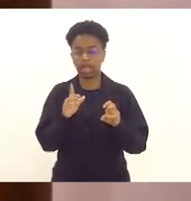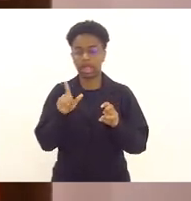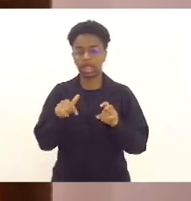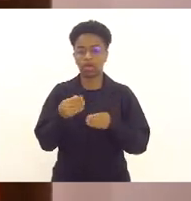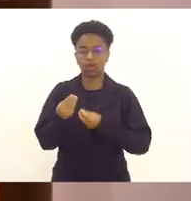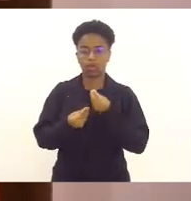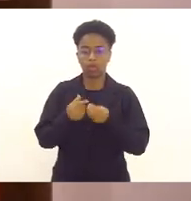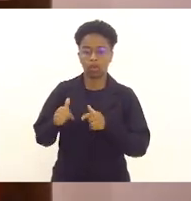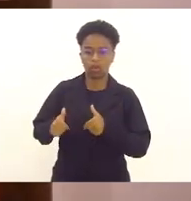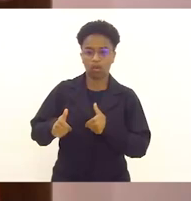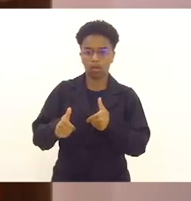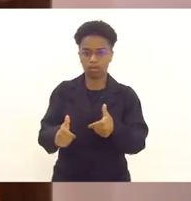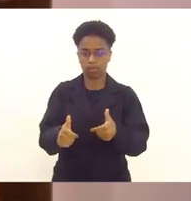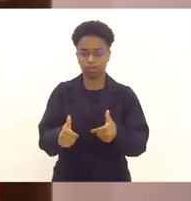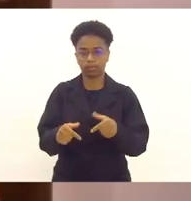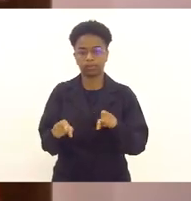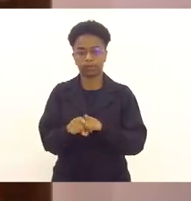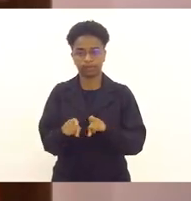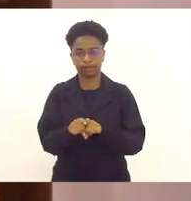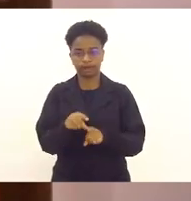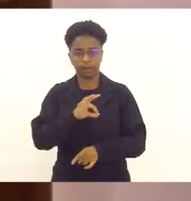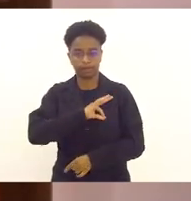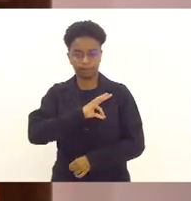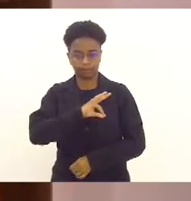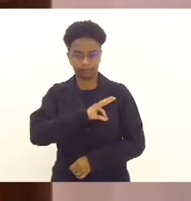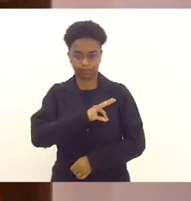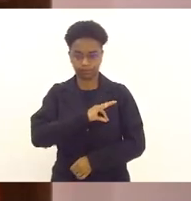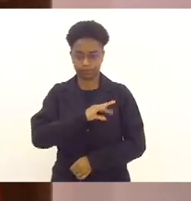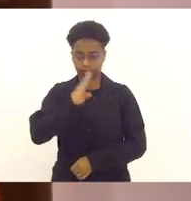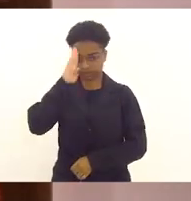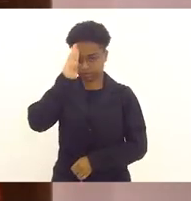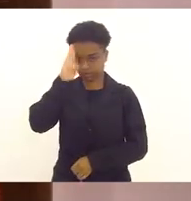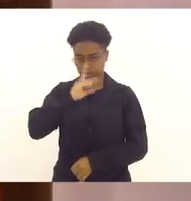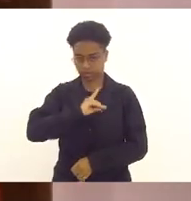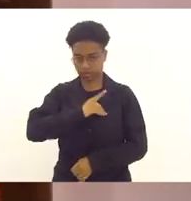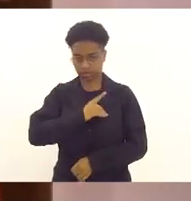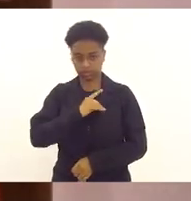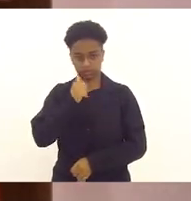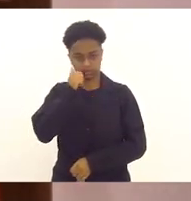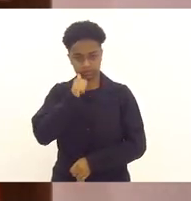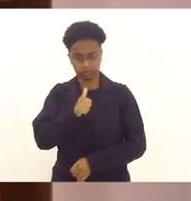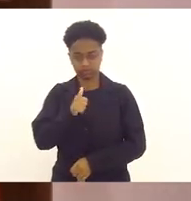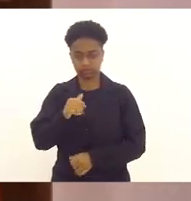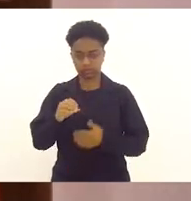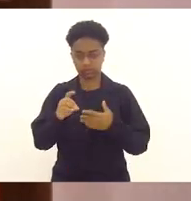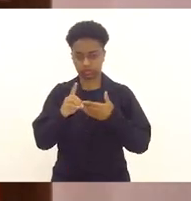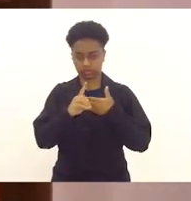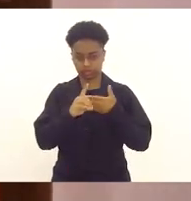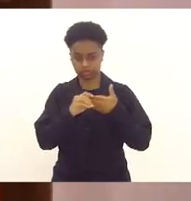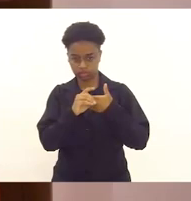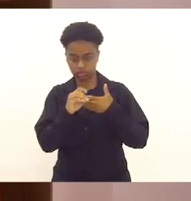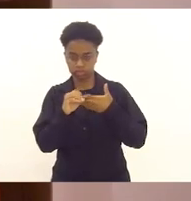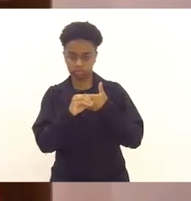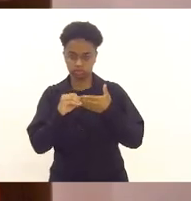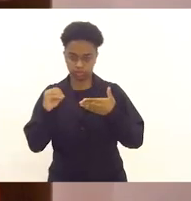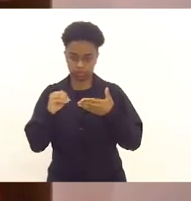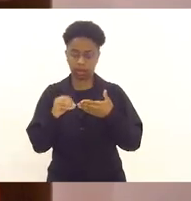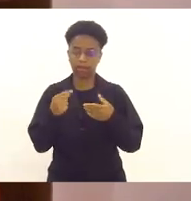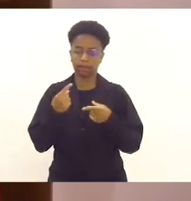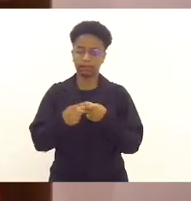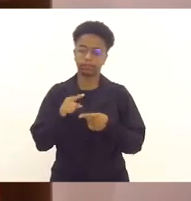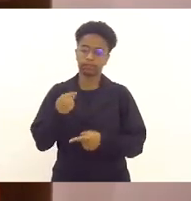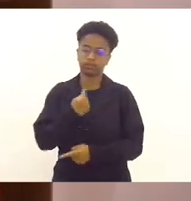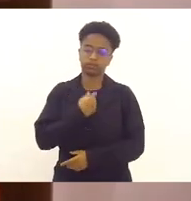atuação da da polícia e em especial da delegacia das mulheres na zona oeste a gente sabe que a zona oeste